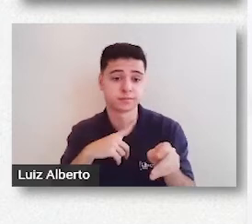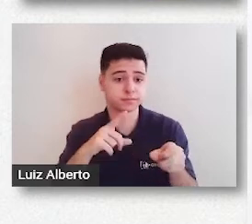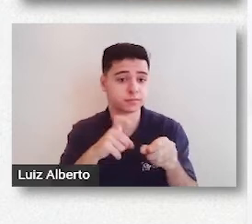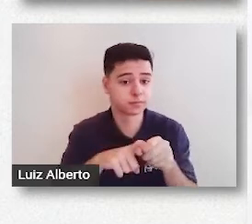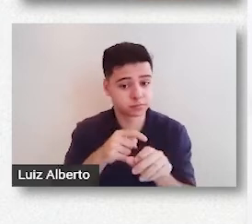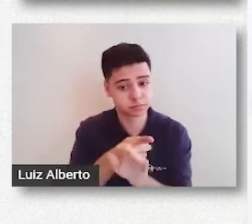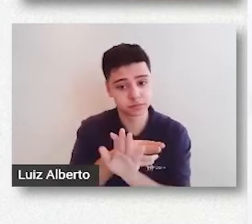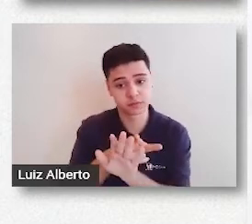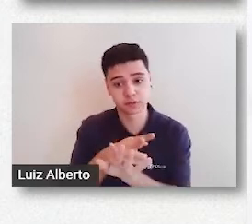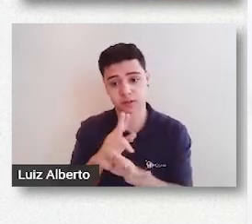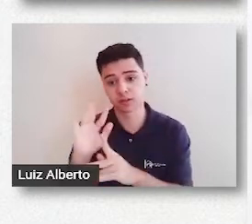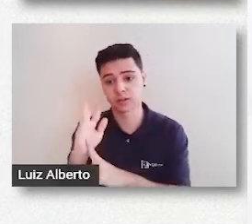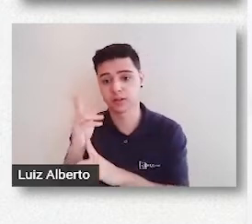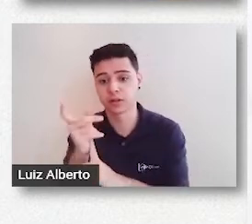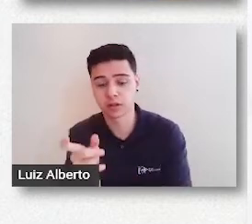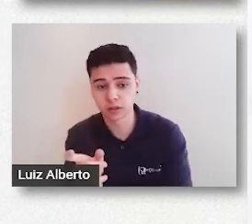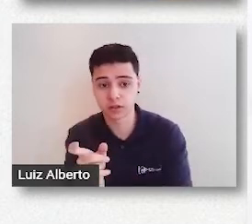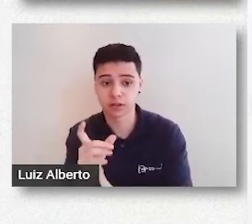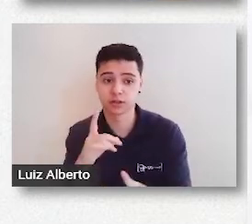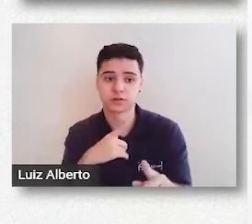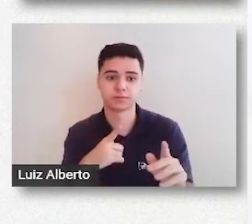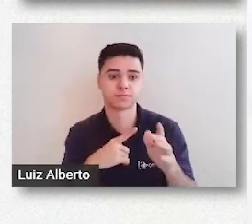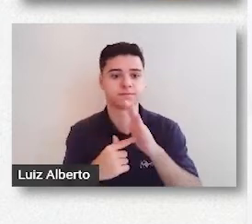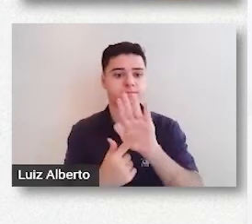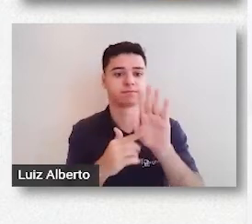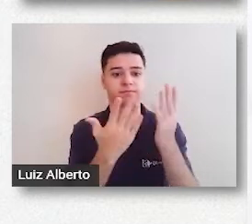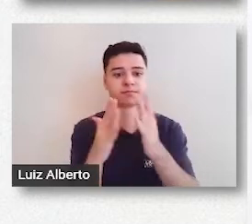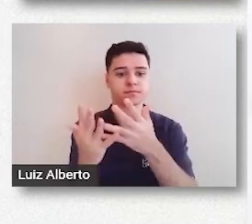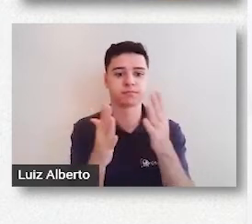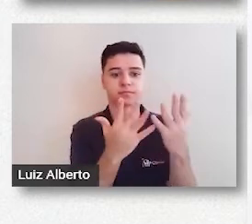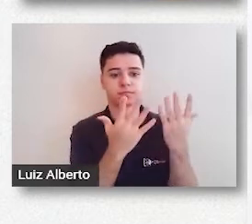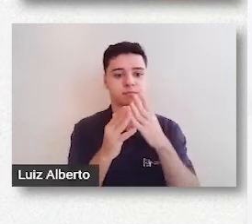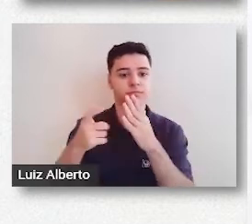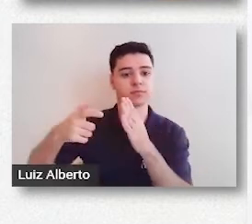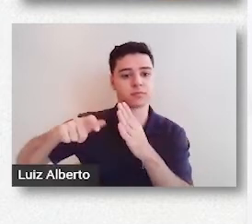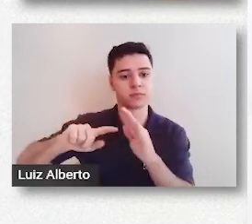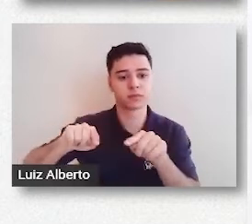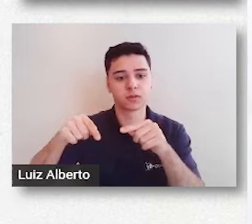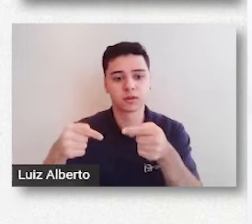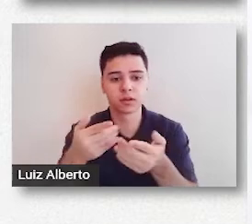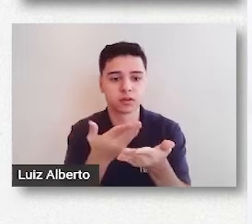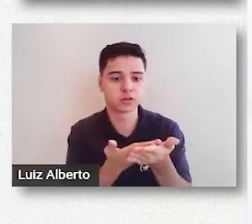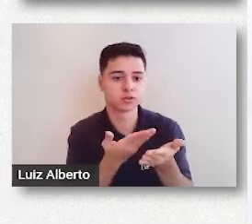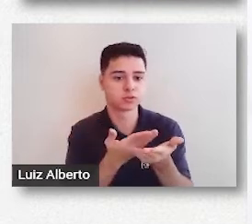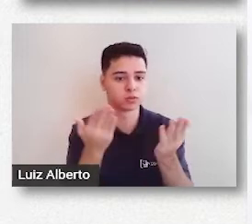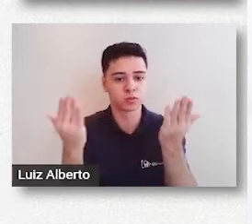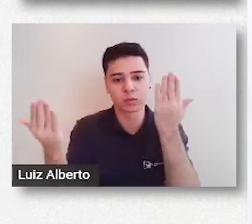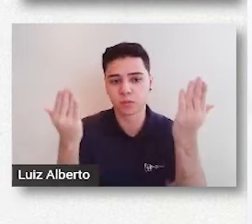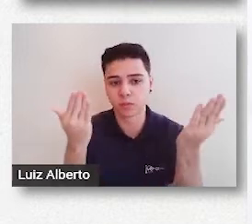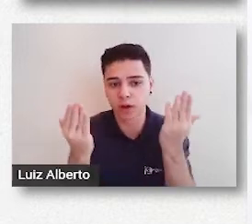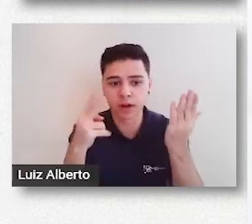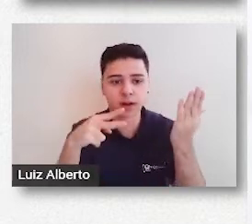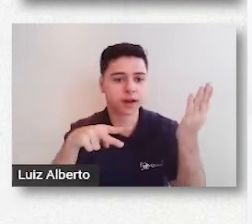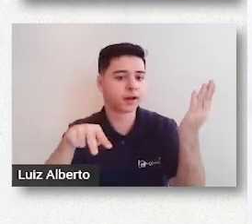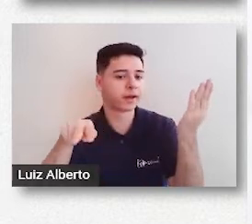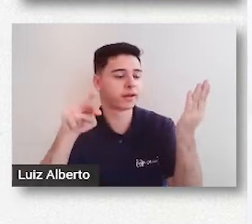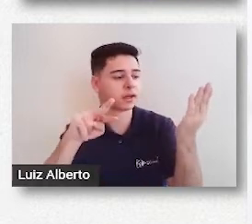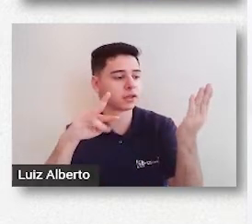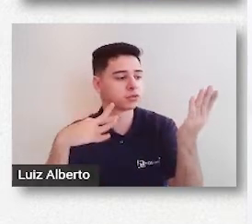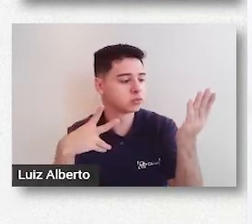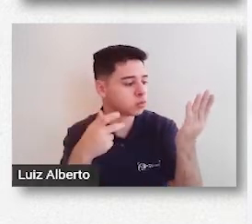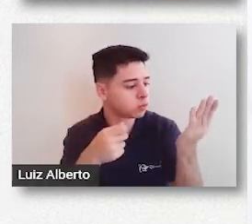outros artistas, ter sido uma referência para outros artistas, mas através de estudos comparativos e análises comparativas,